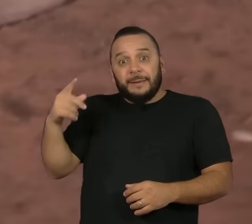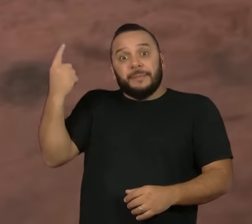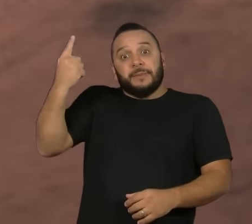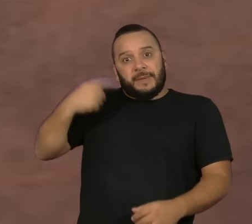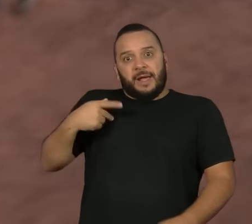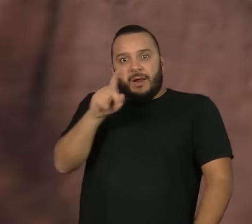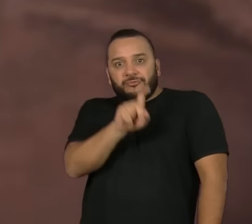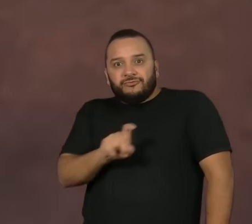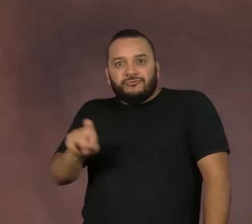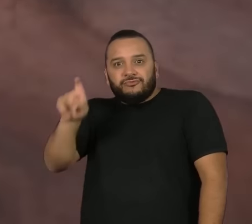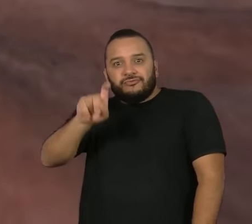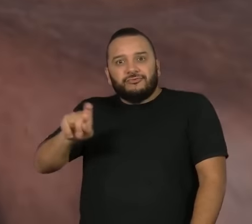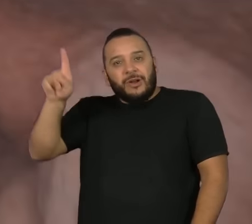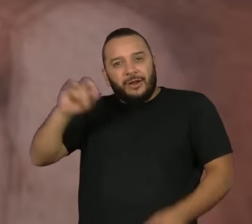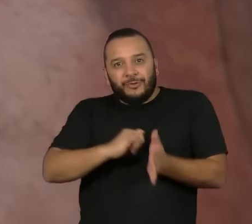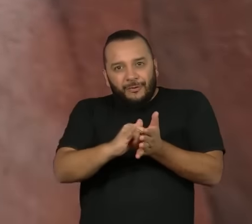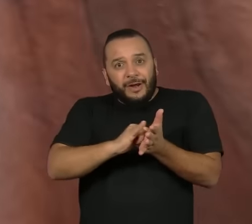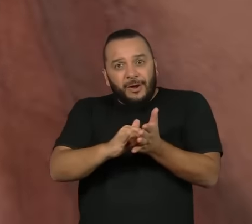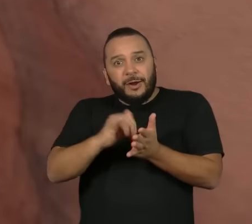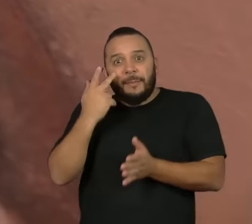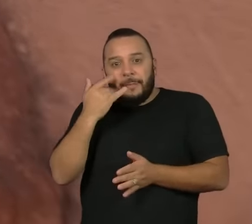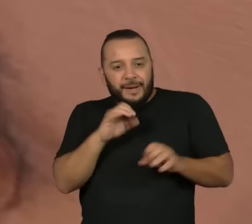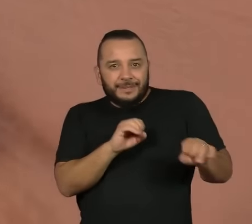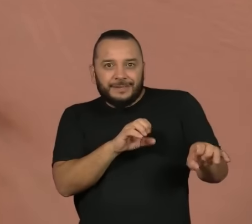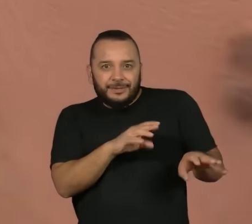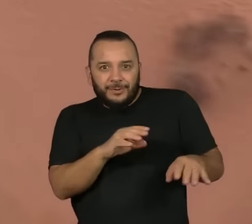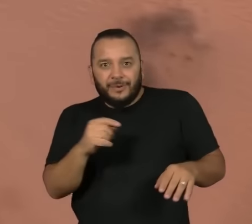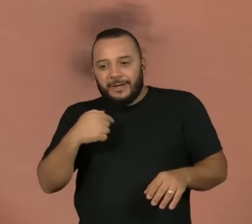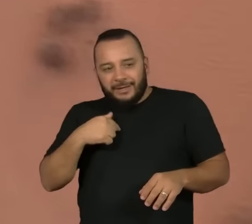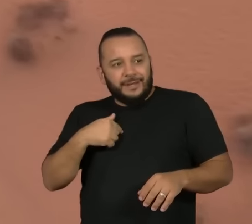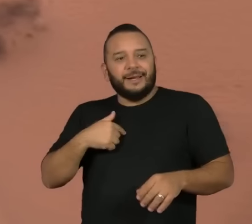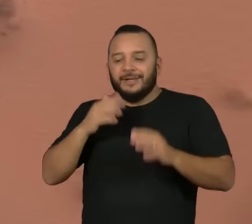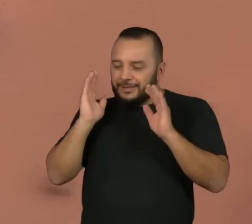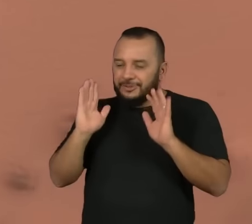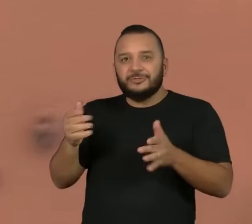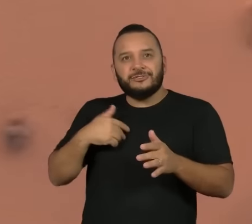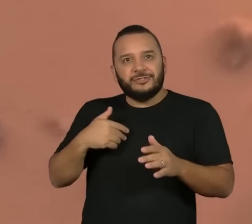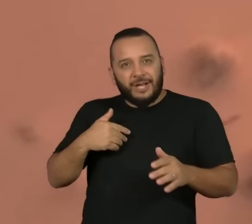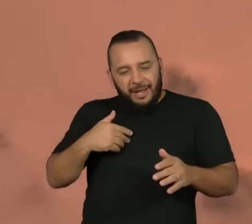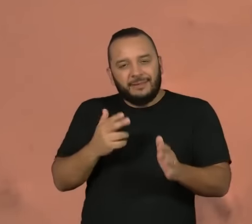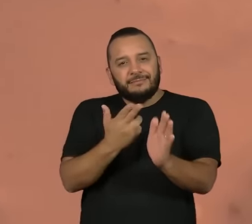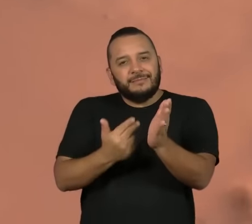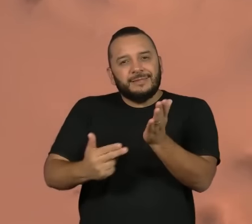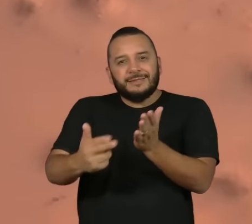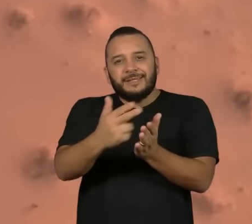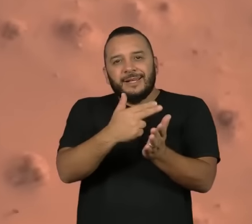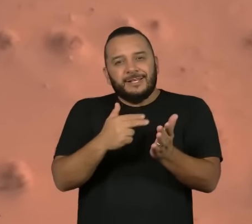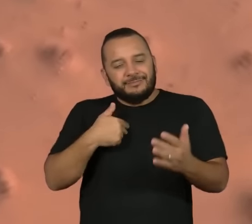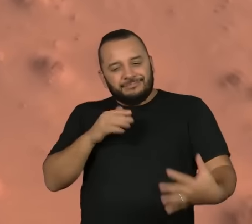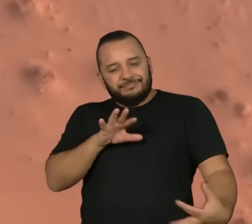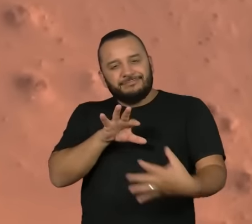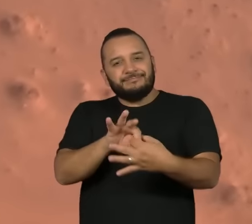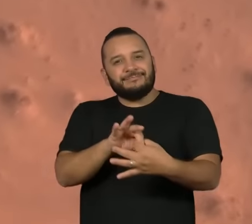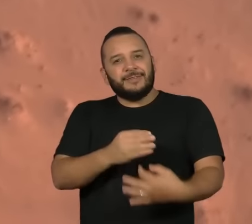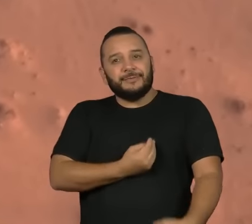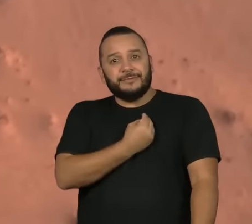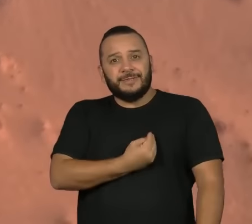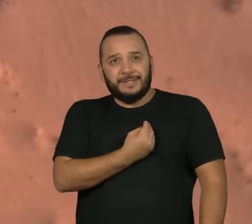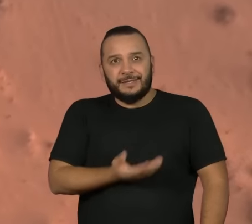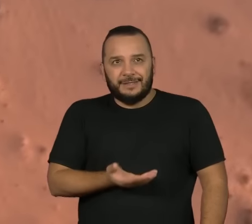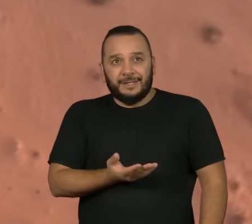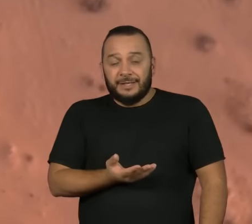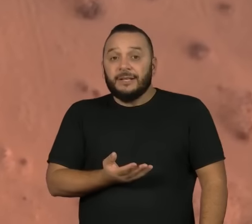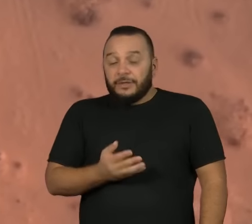aprendeu pintura tradicional com o pai, nos conecta com os mistérios da vida. Uma hora, nós e